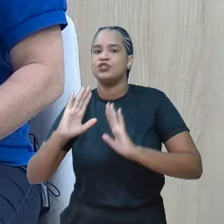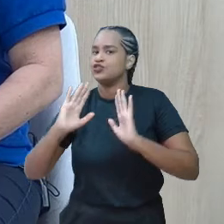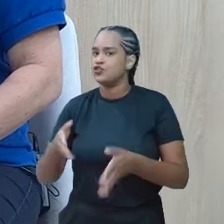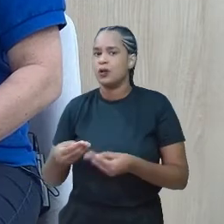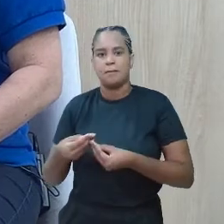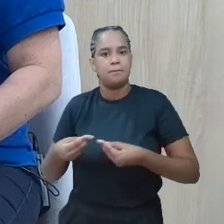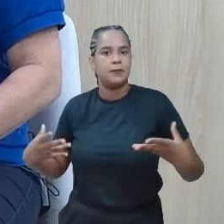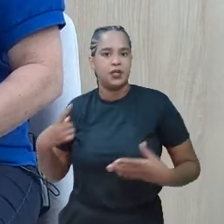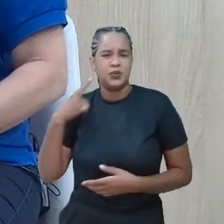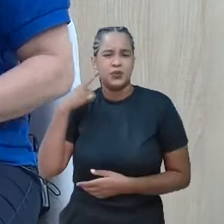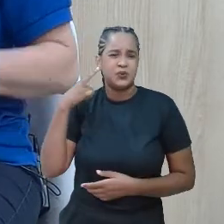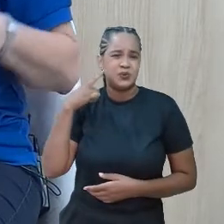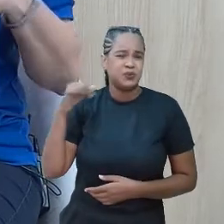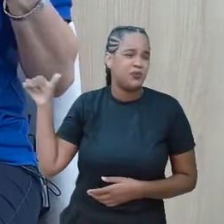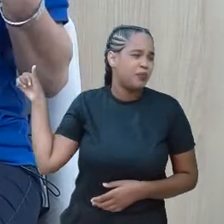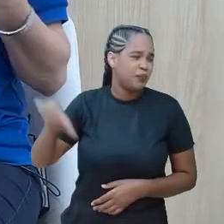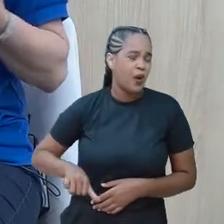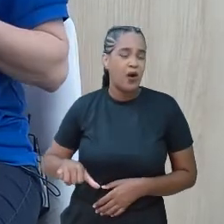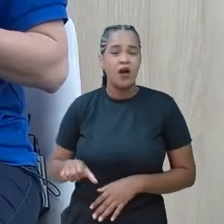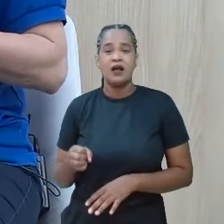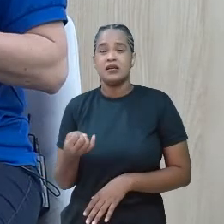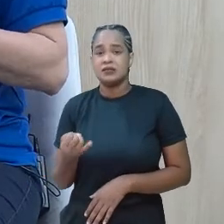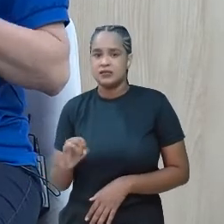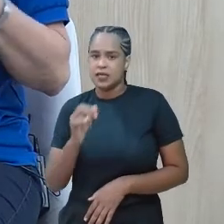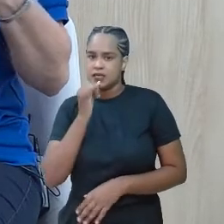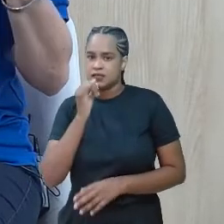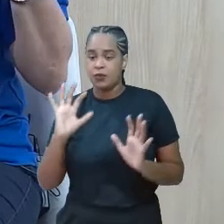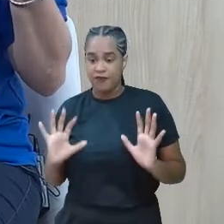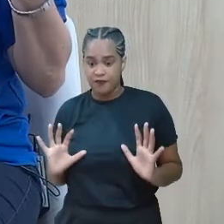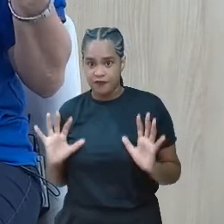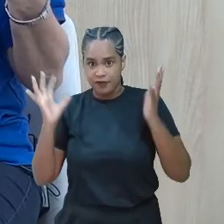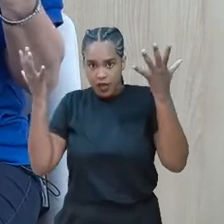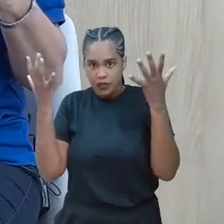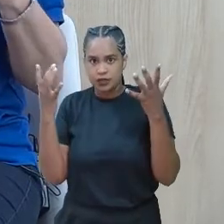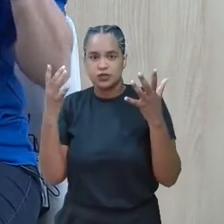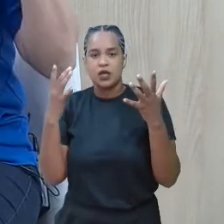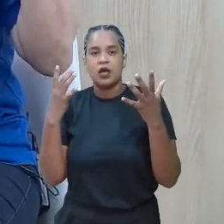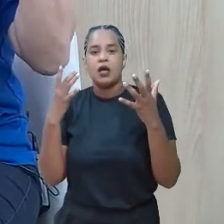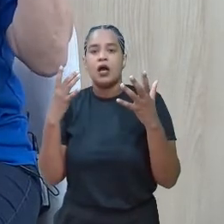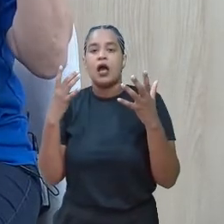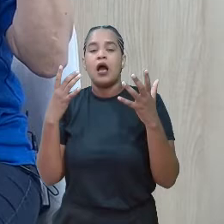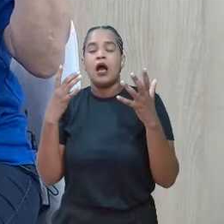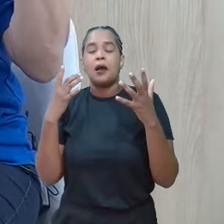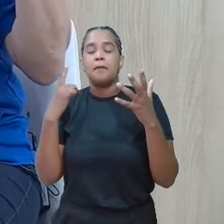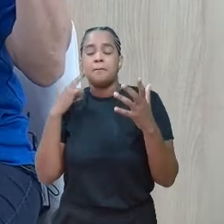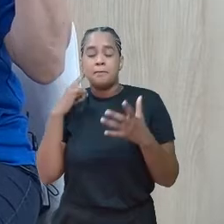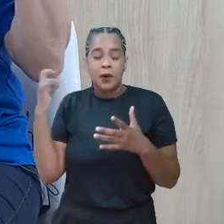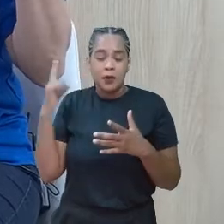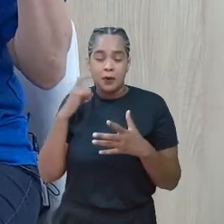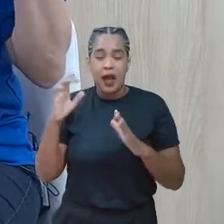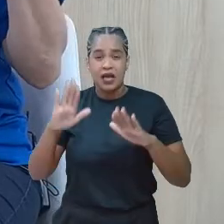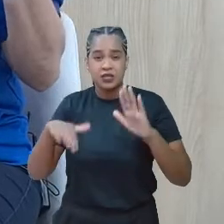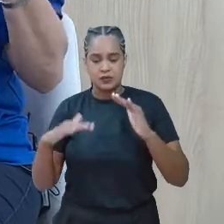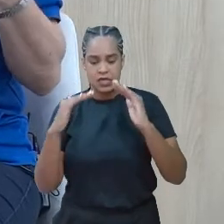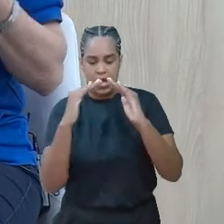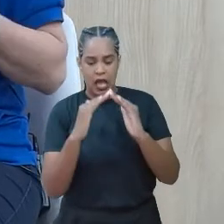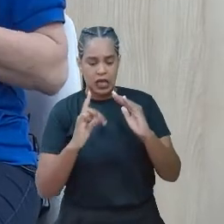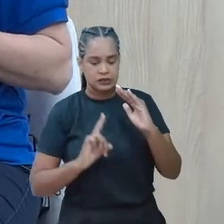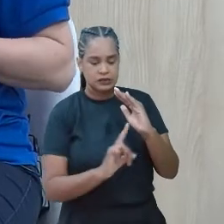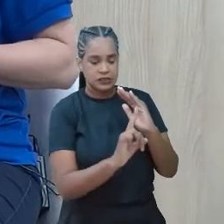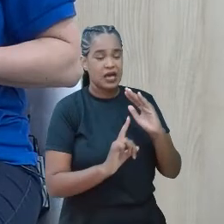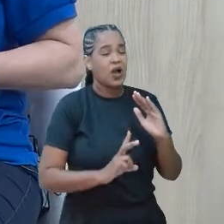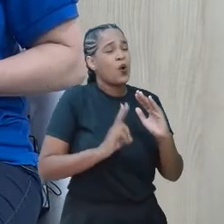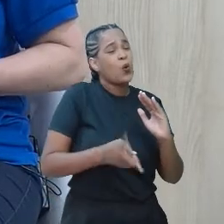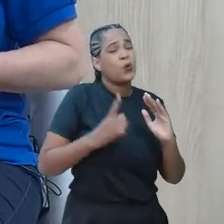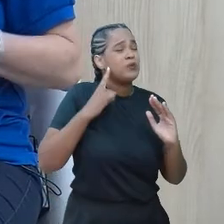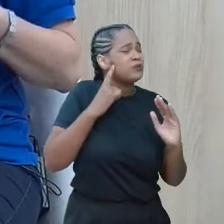vai fazer mal à nossa saúde. Quando estamos numa festa, que aquele barulho, a gente vai para casa e aquele barulho ainda está, então ali já atingiu